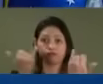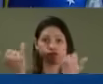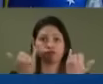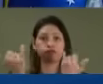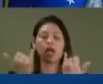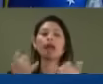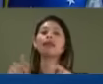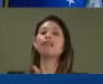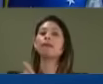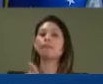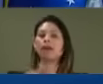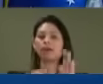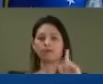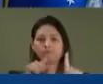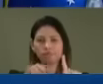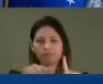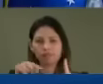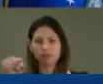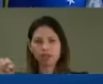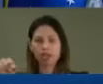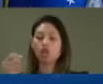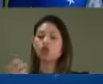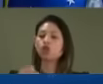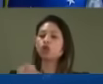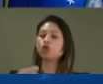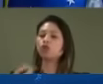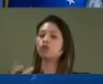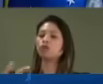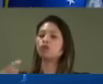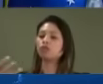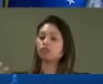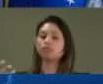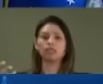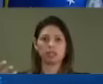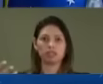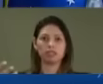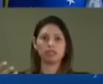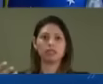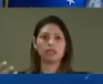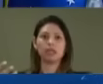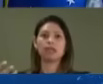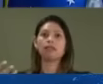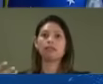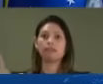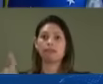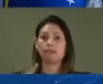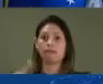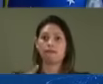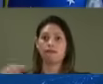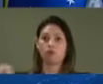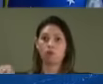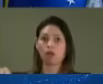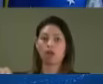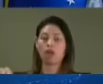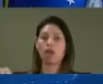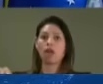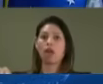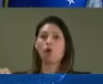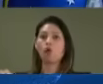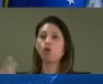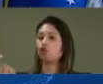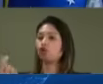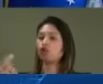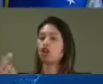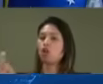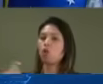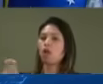reveladores, passo aqui. Em 2023, a carteira de crédito ampliada da